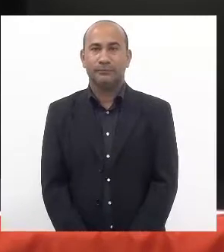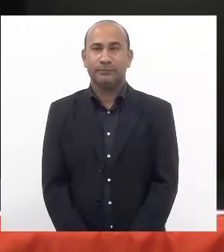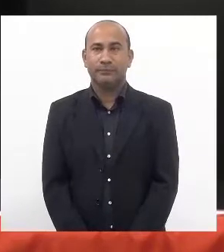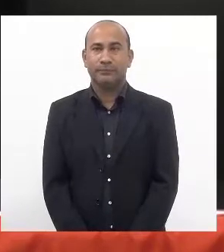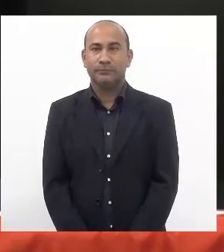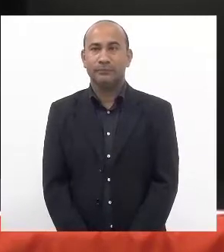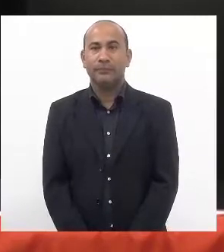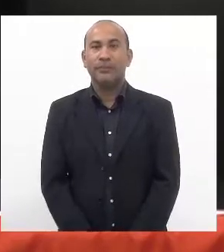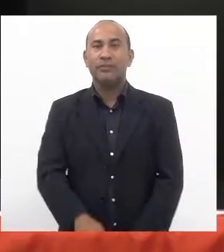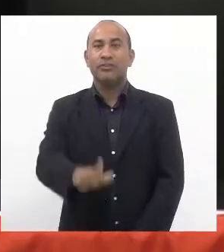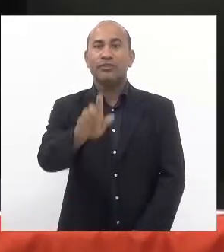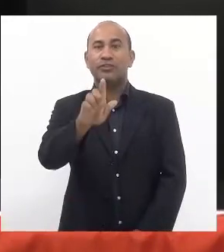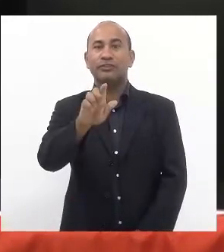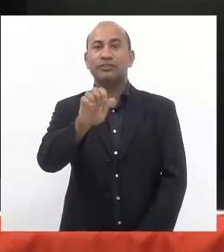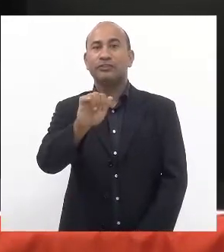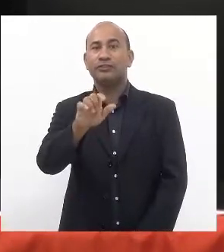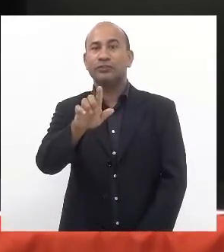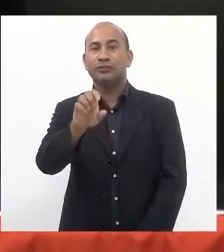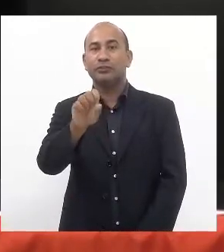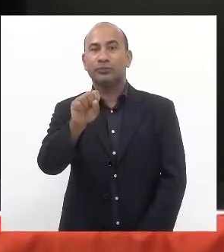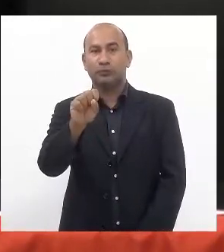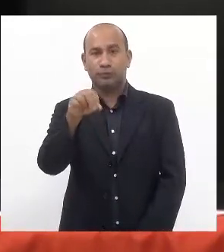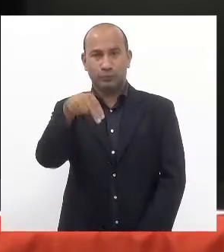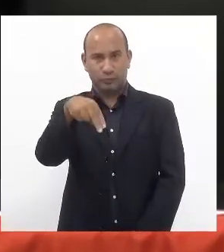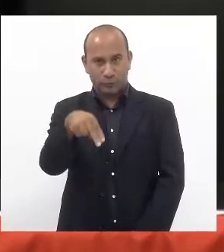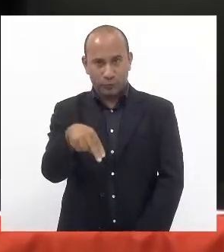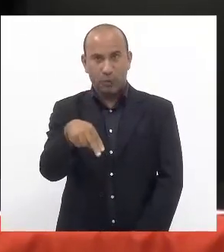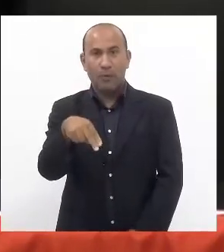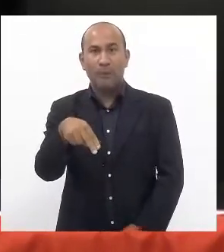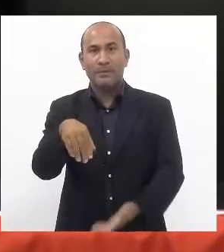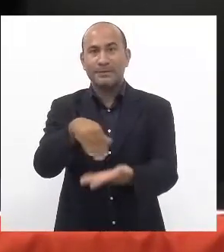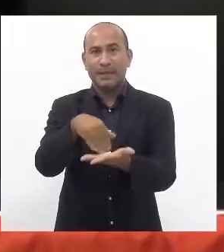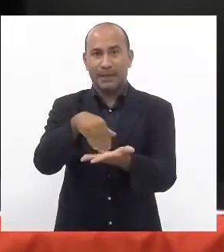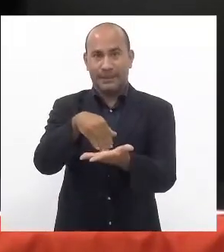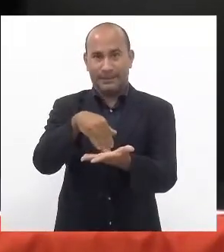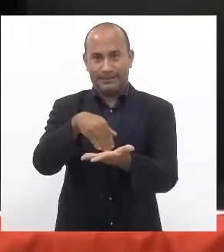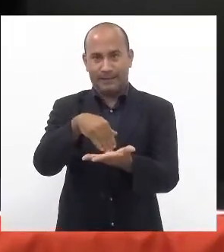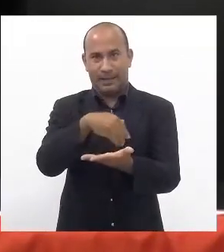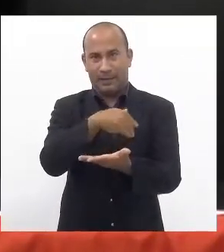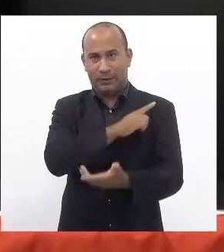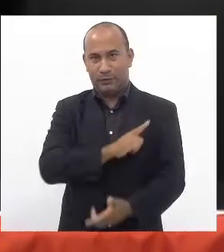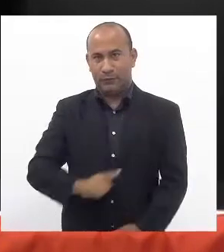Do Gilson Barbosa, secretário de Governo de Teresópolis,